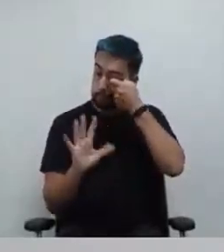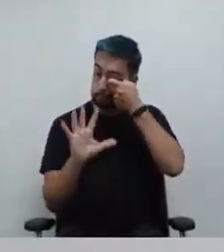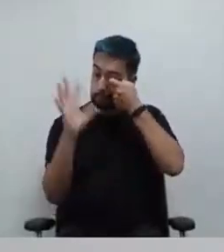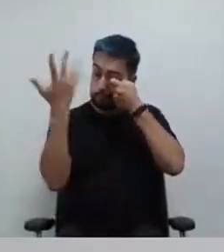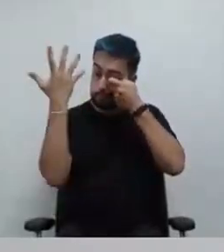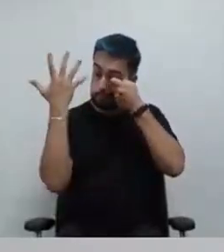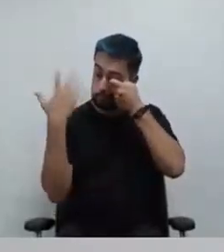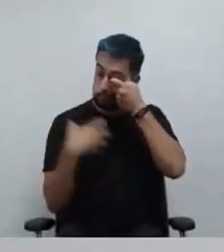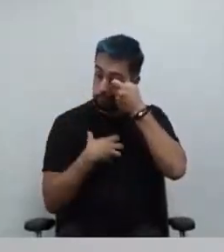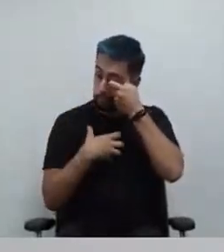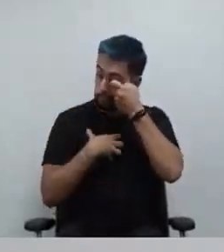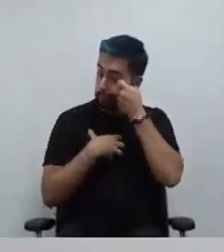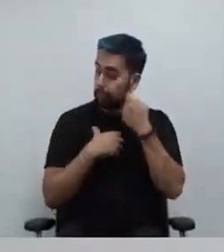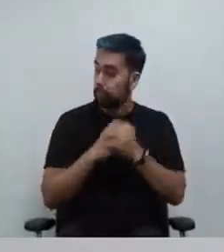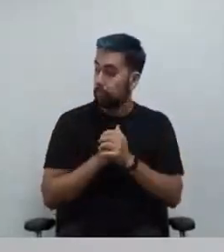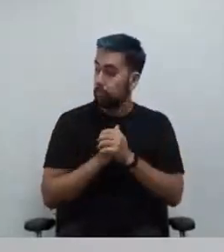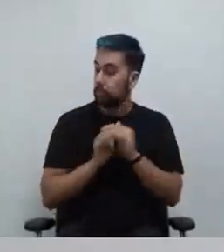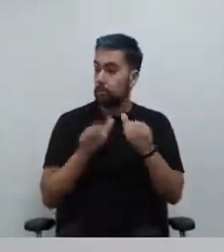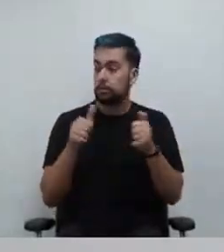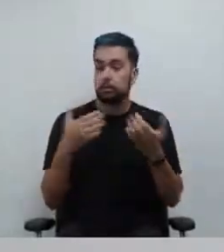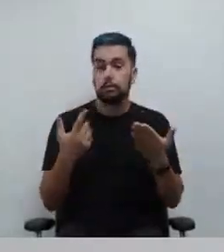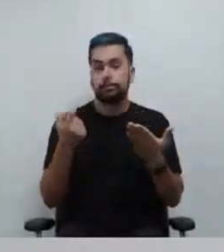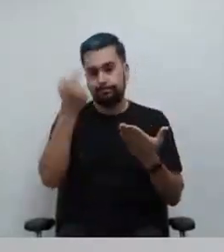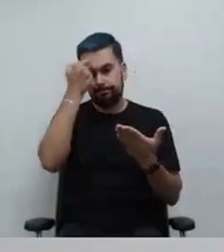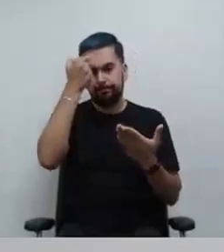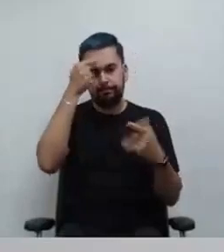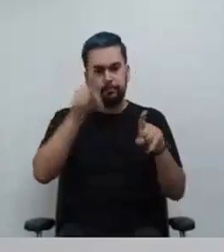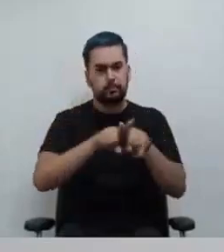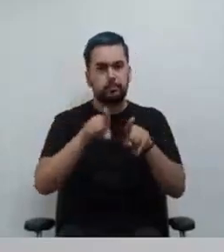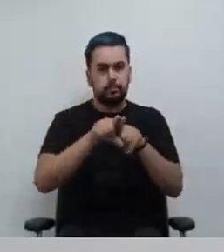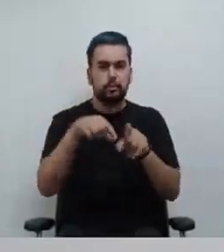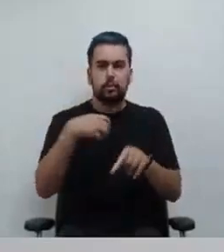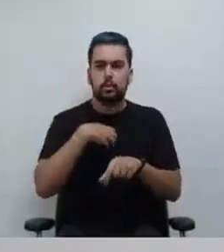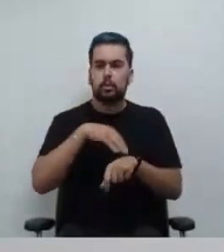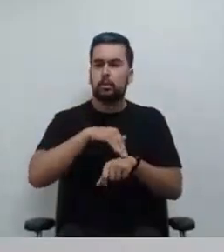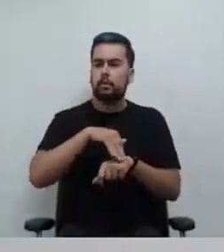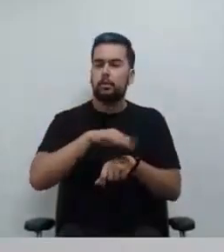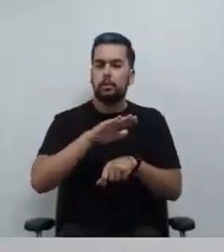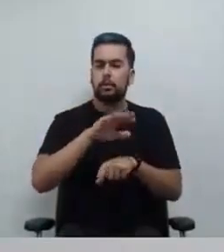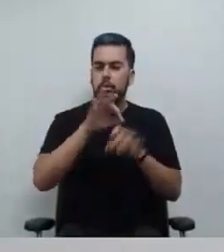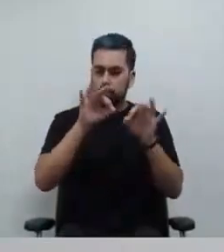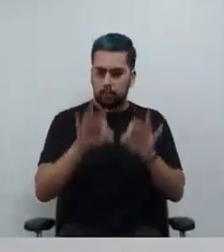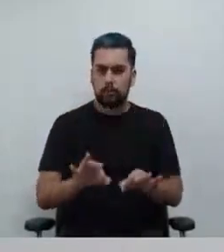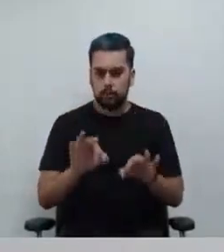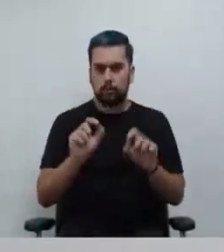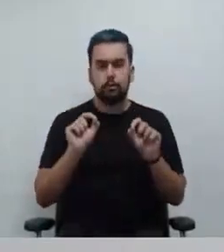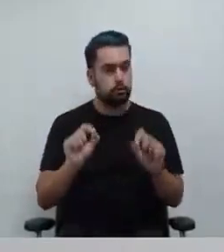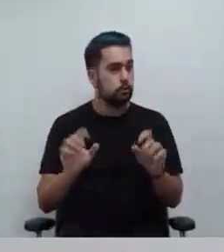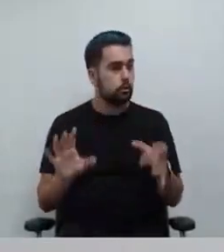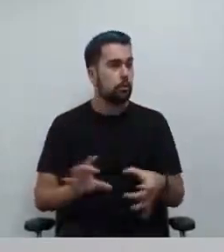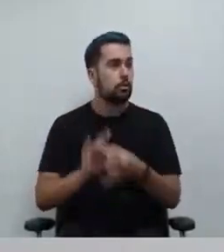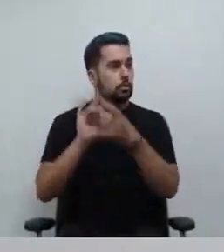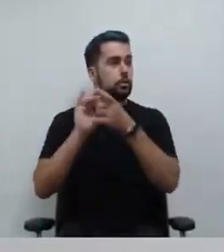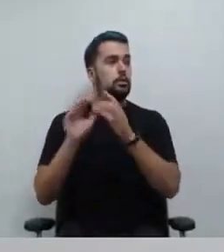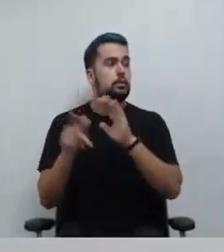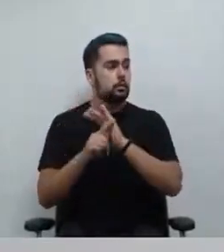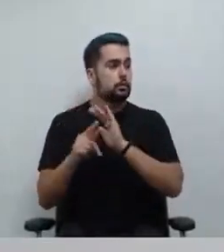ocorrências nesse sentido. E aí talvez tenha que pensar de uma maneira mais efetiva, fazendo o link aqui que o conselheiro Davi